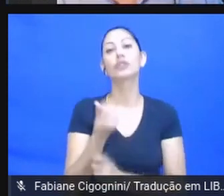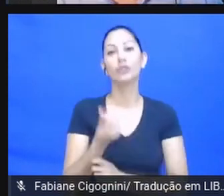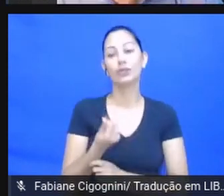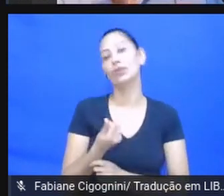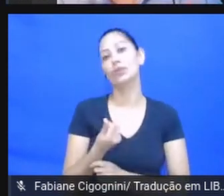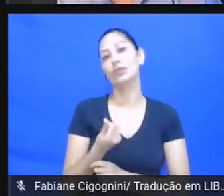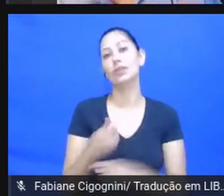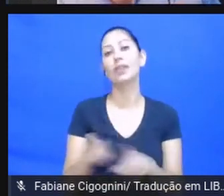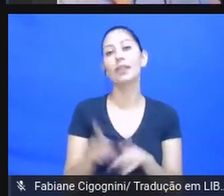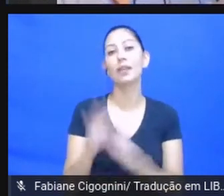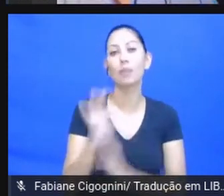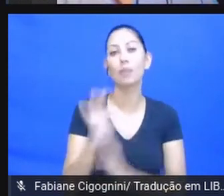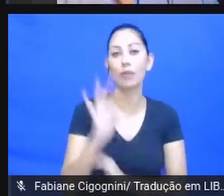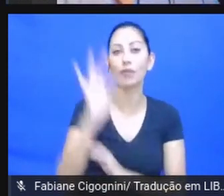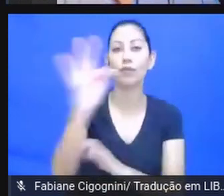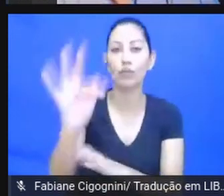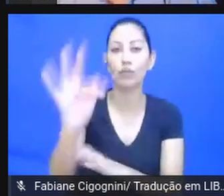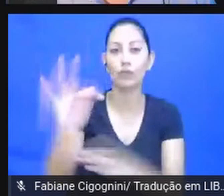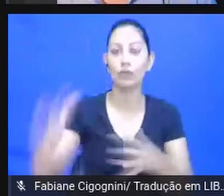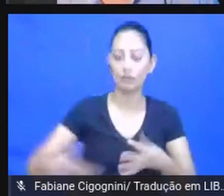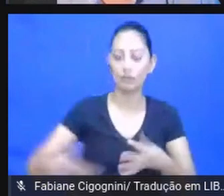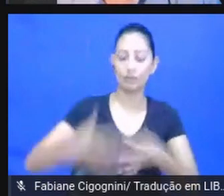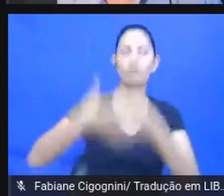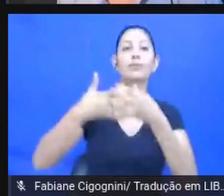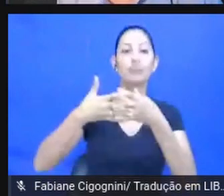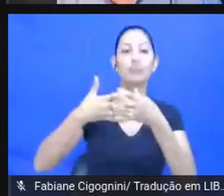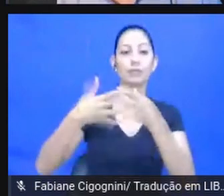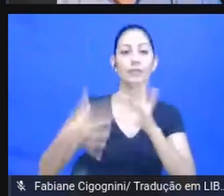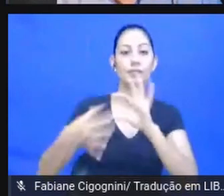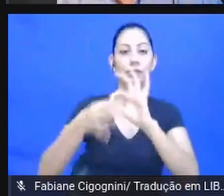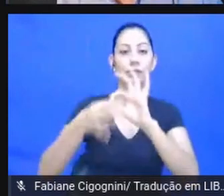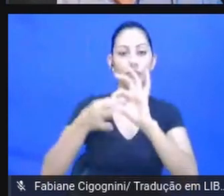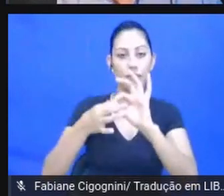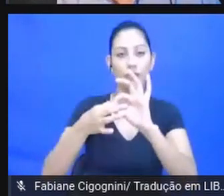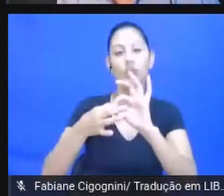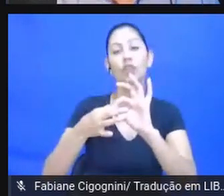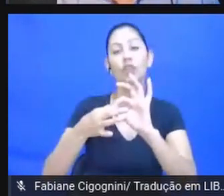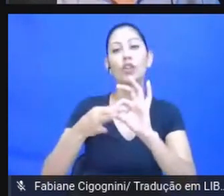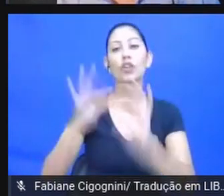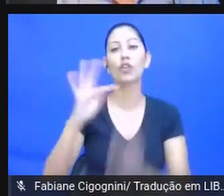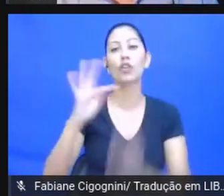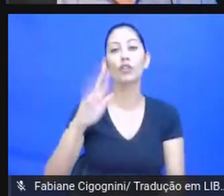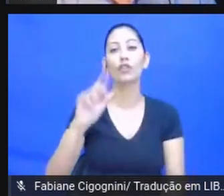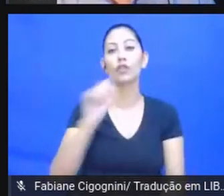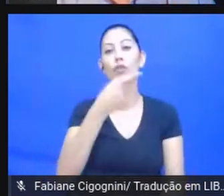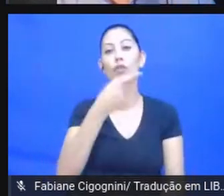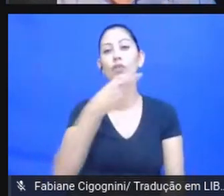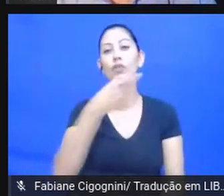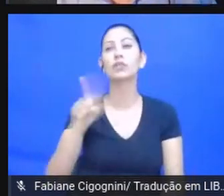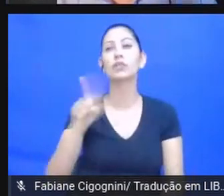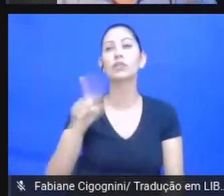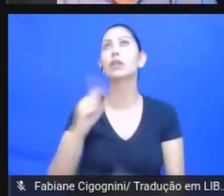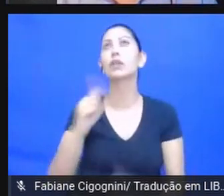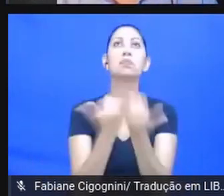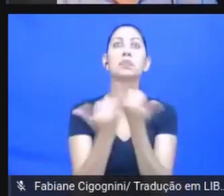Depois virão fusões, isso é uma consequência mais no médio prazo. Quer dizer, fusões pode ser primeiro colaborando,